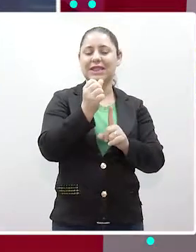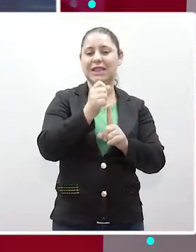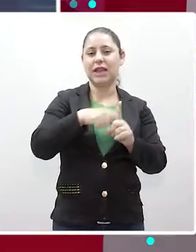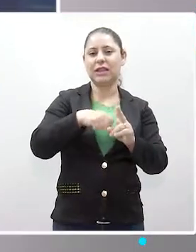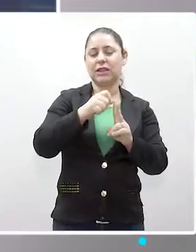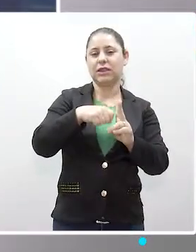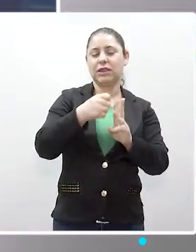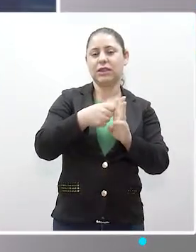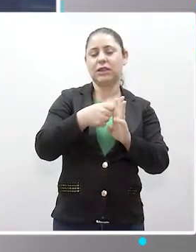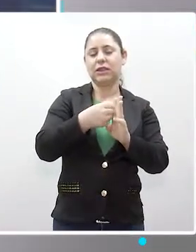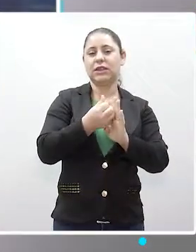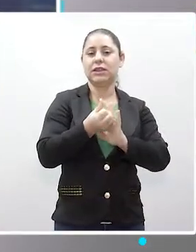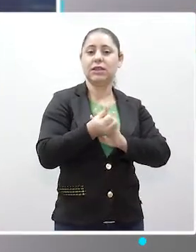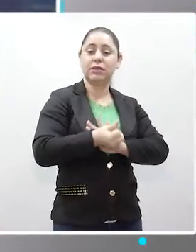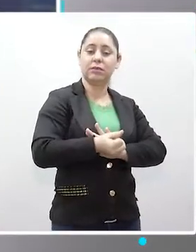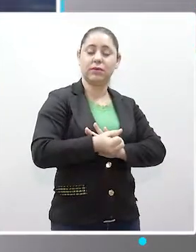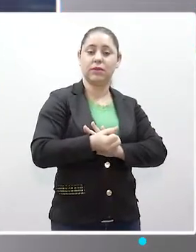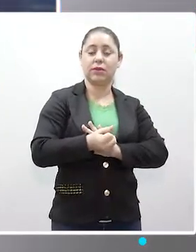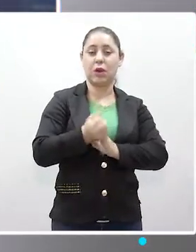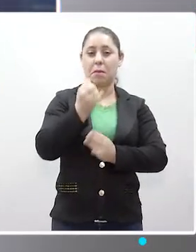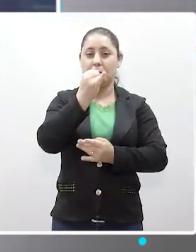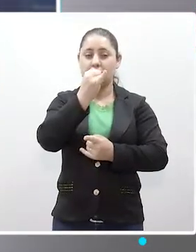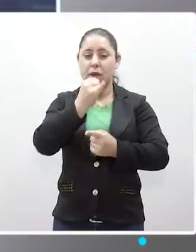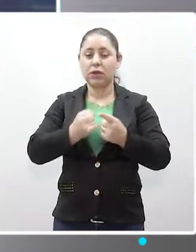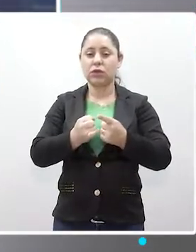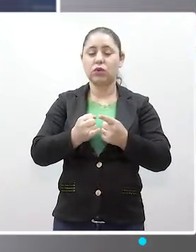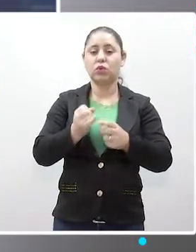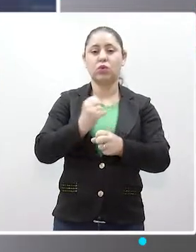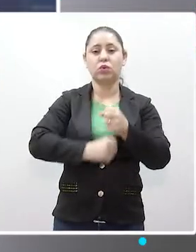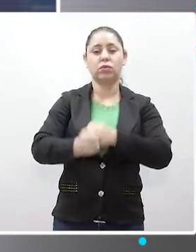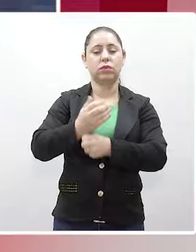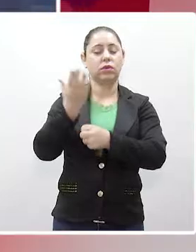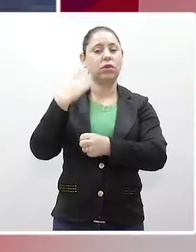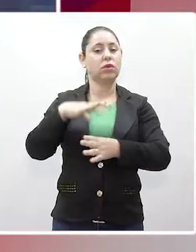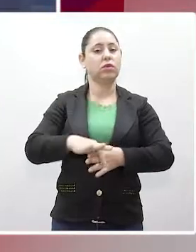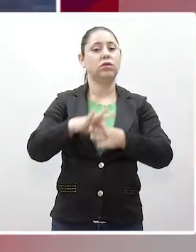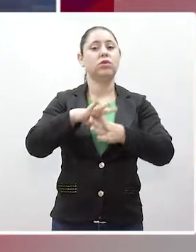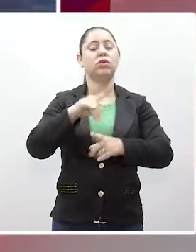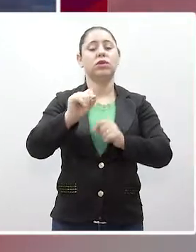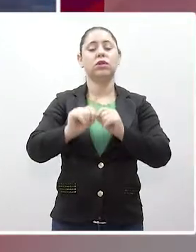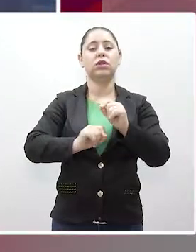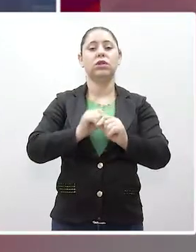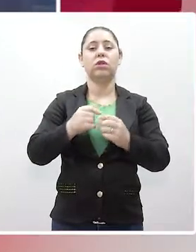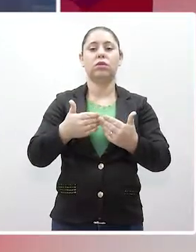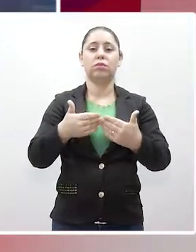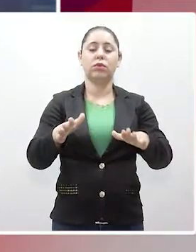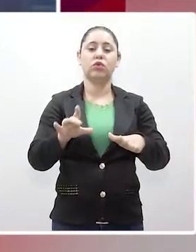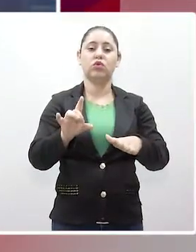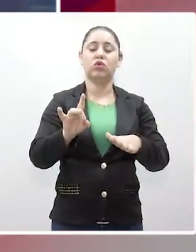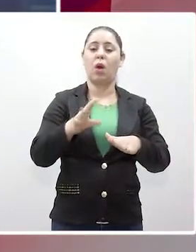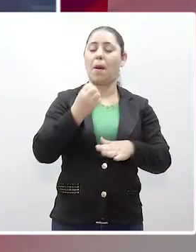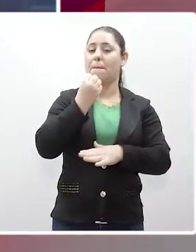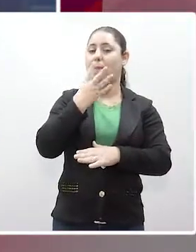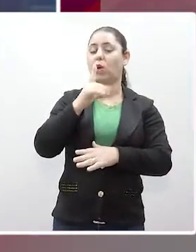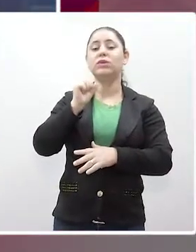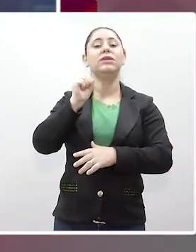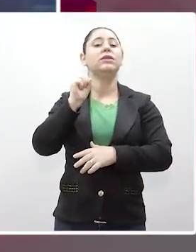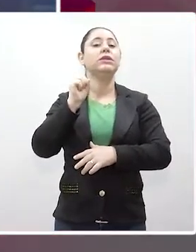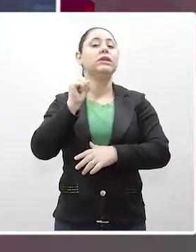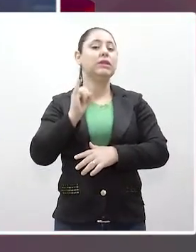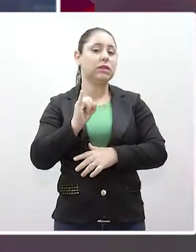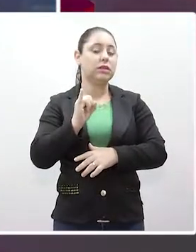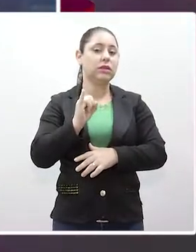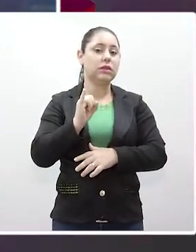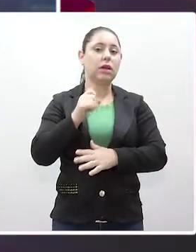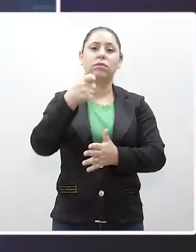uma reabertura com crescimento rápido, e a gente destacou que muito bem que a reabertura só seria benéfica se